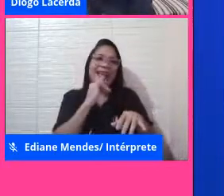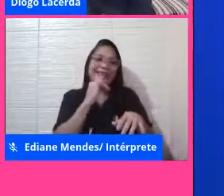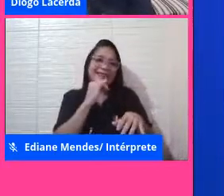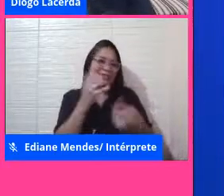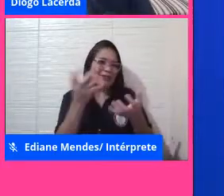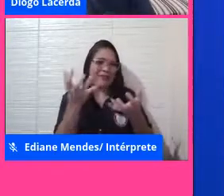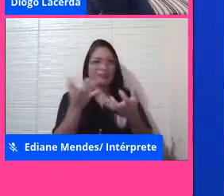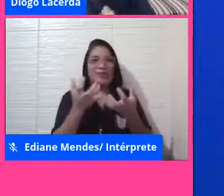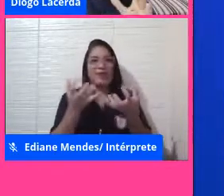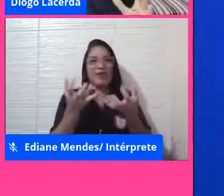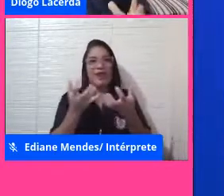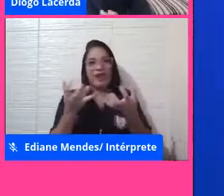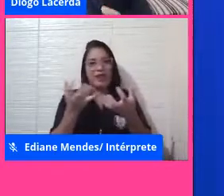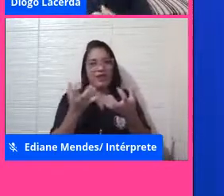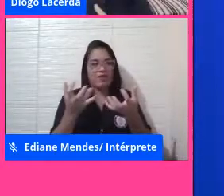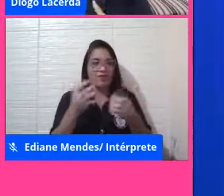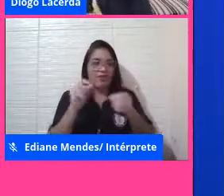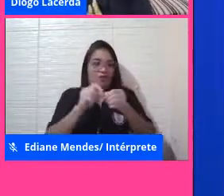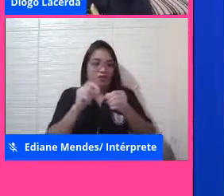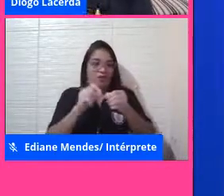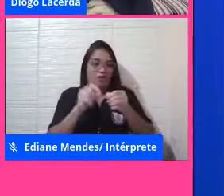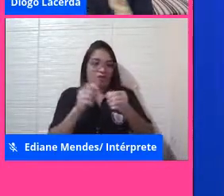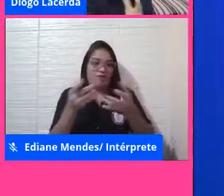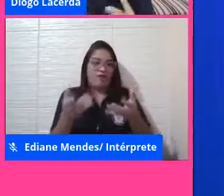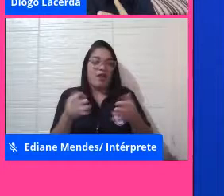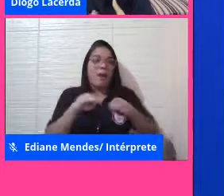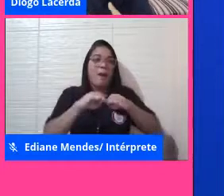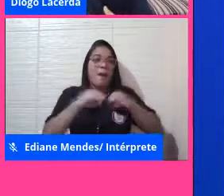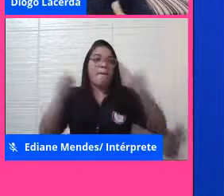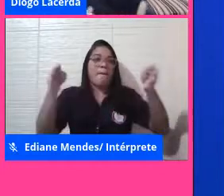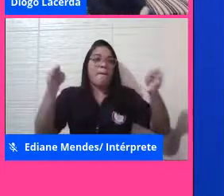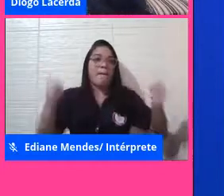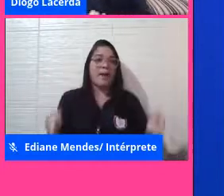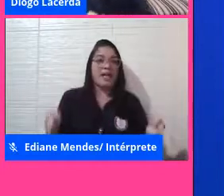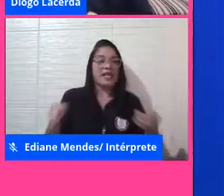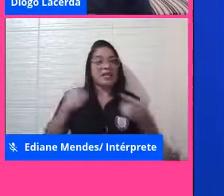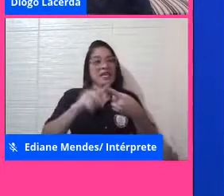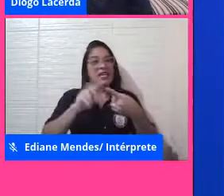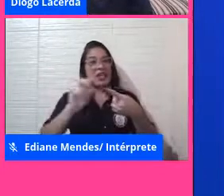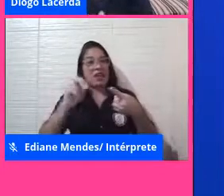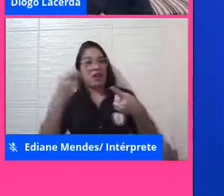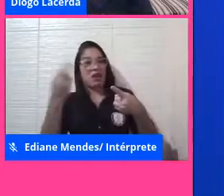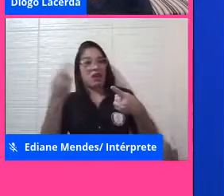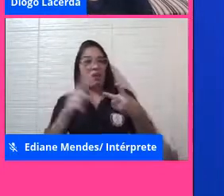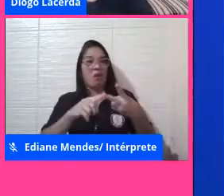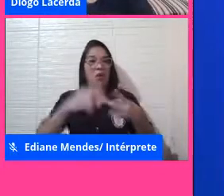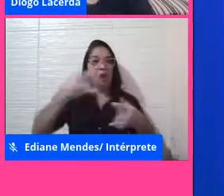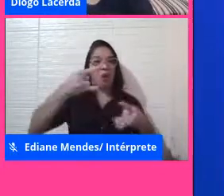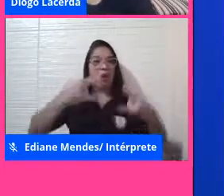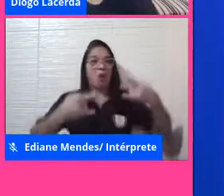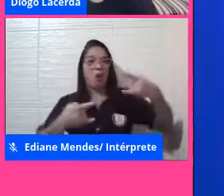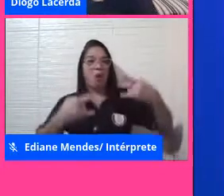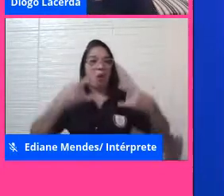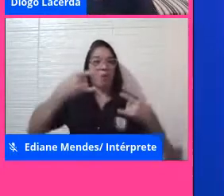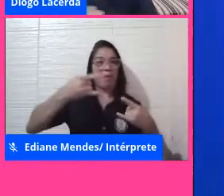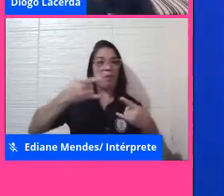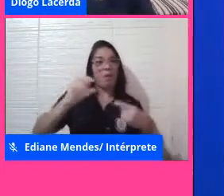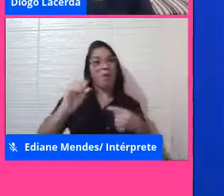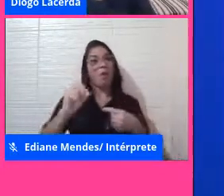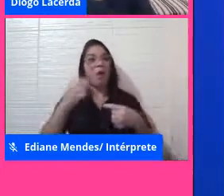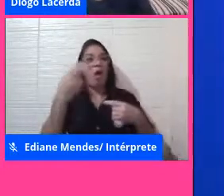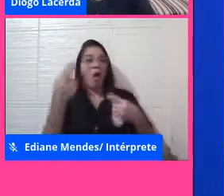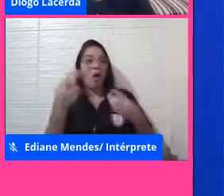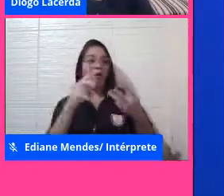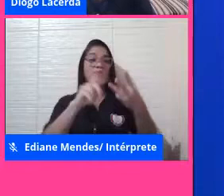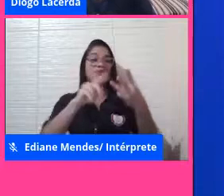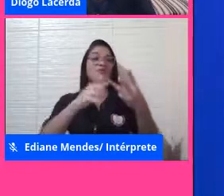um dispositivo mecânico, eu quero criar um robô, eu quero criar uma peça que abra a minha cerveja, tira a tampa